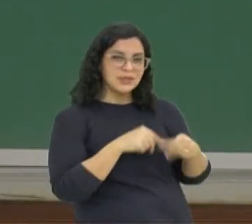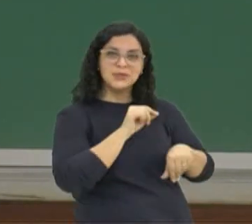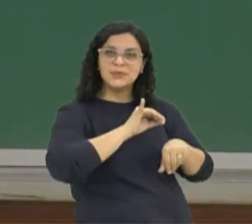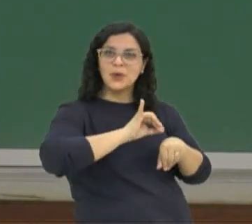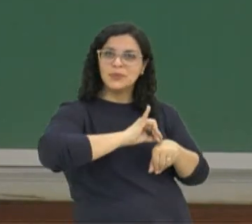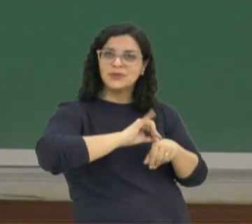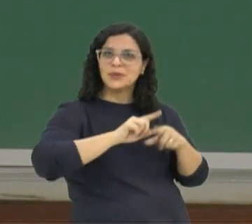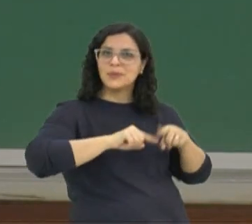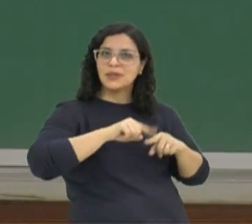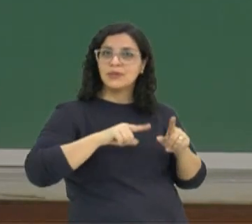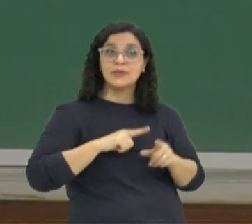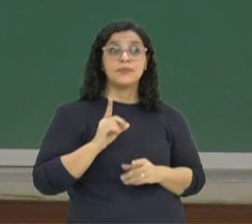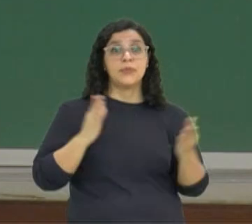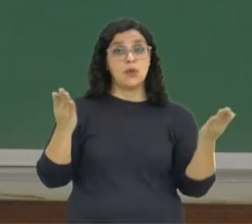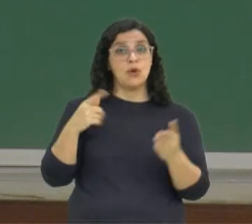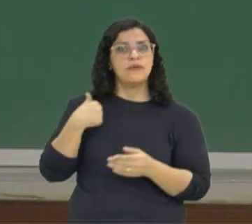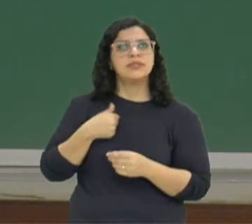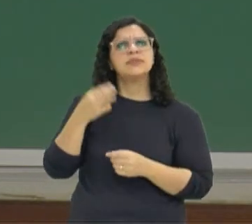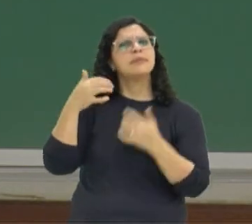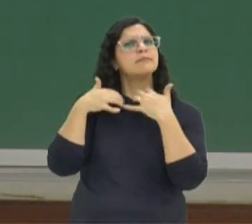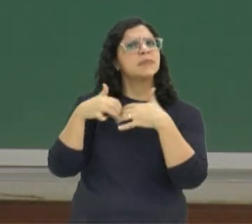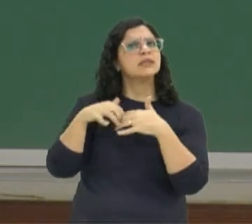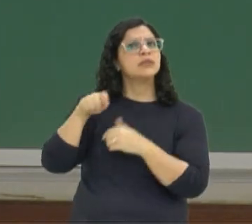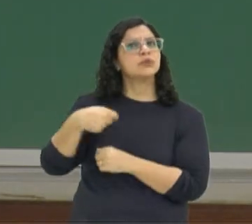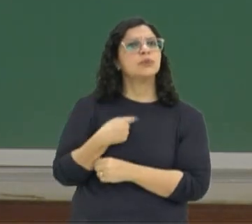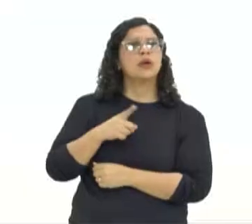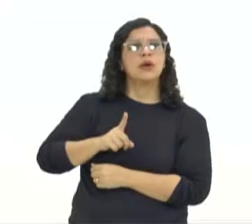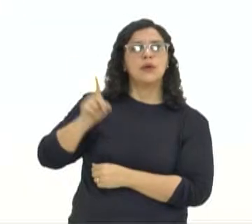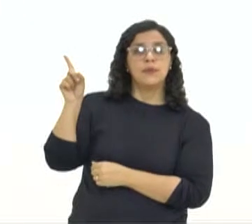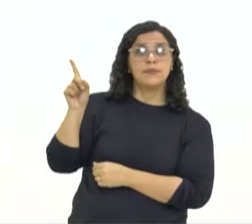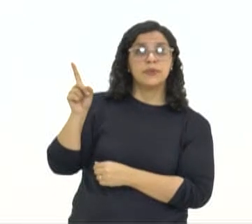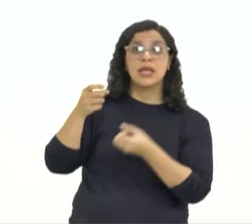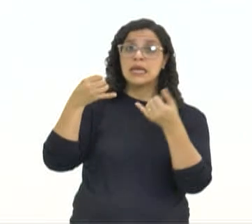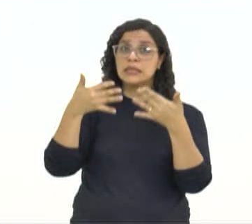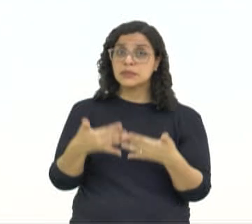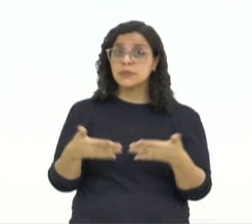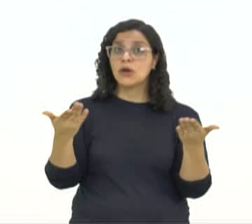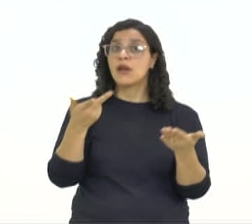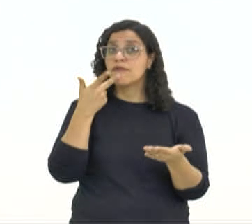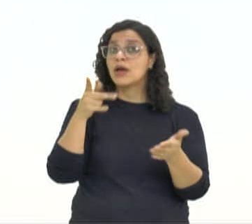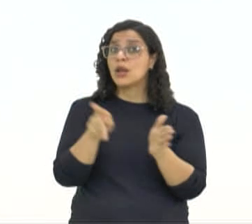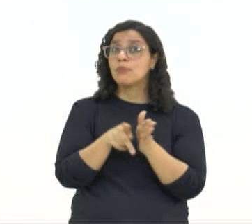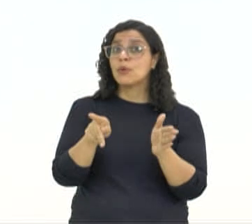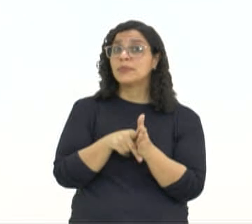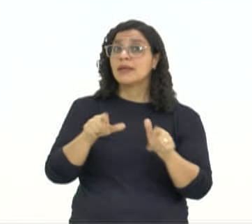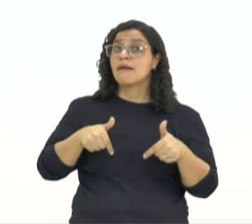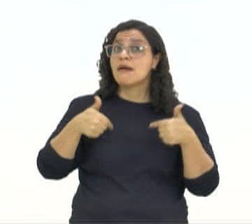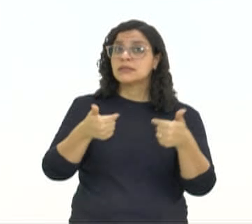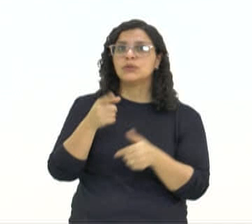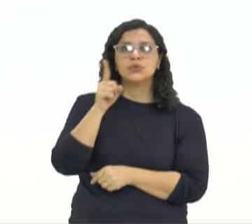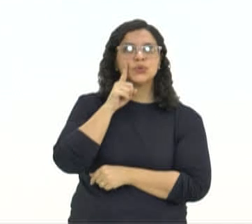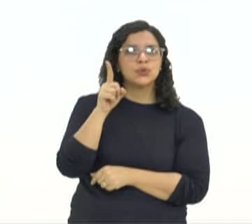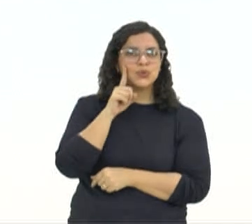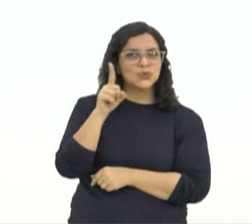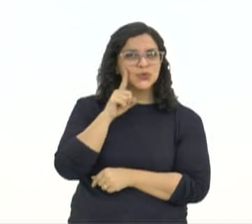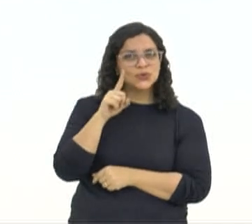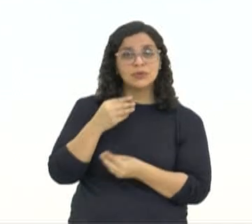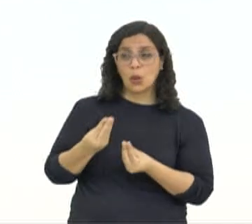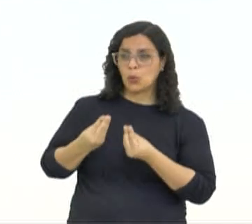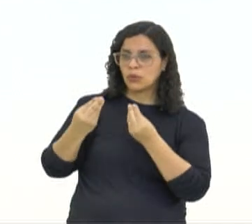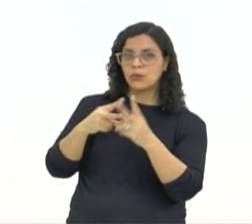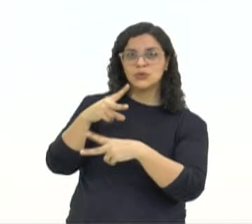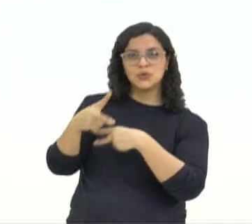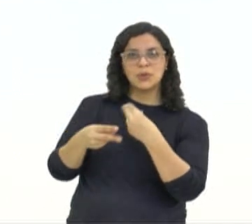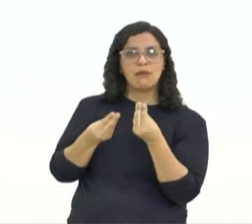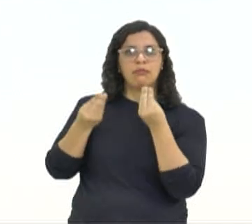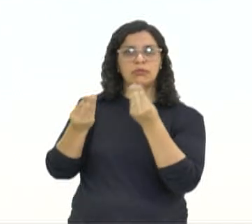né? Agora sim, vocês têm que refletir, né? Ele transforma pequenas ações cotidianas, que é o presentear-se